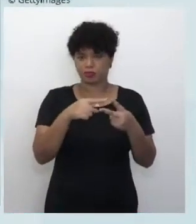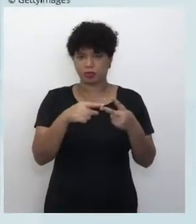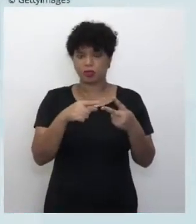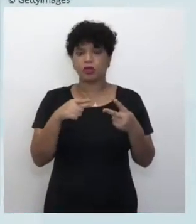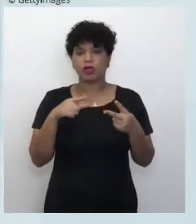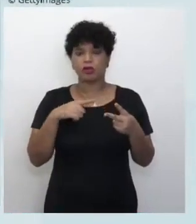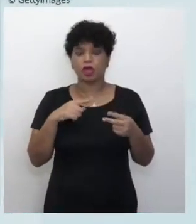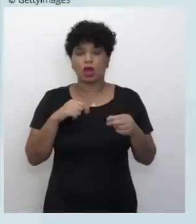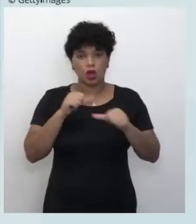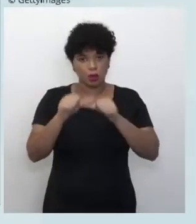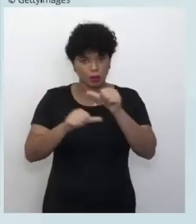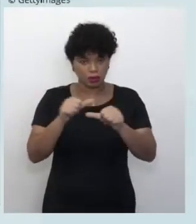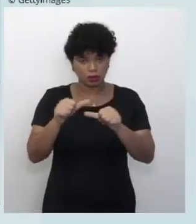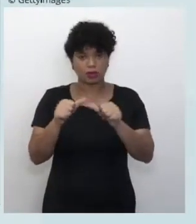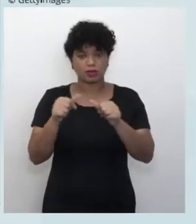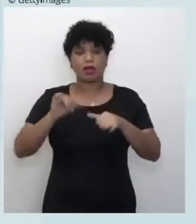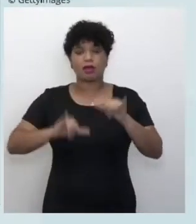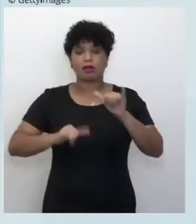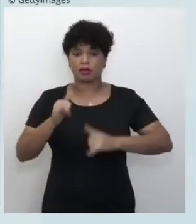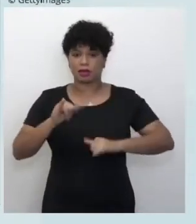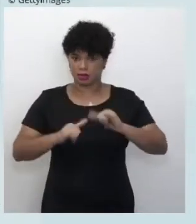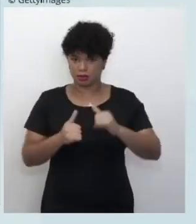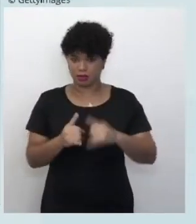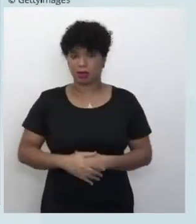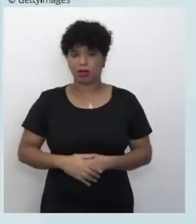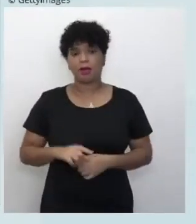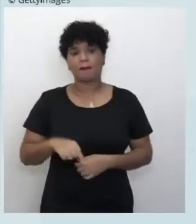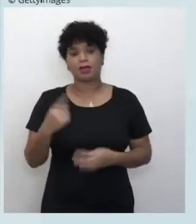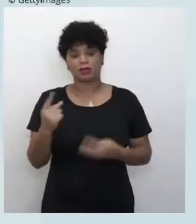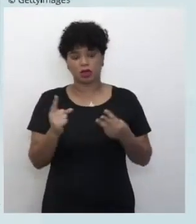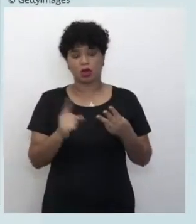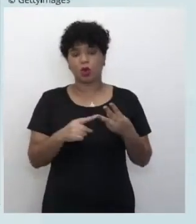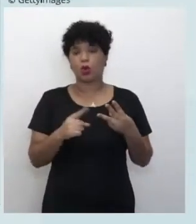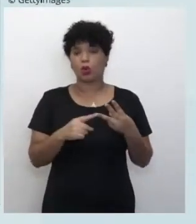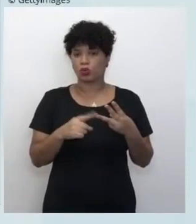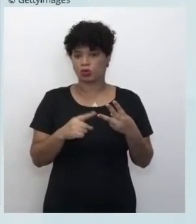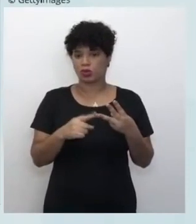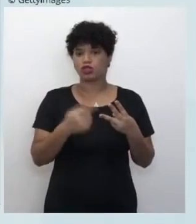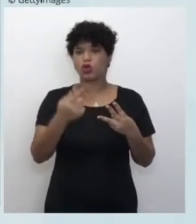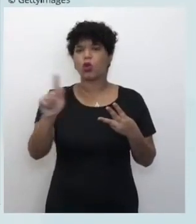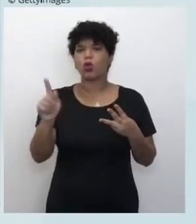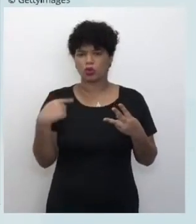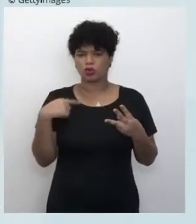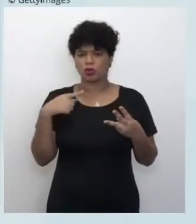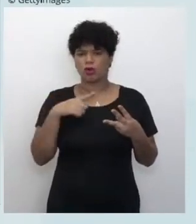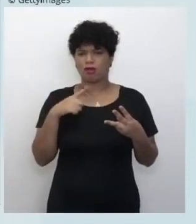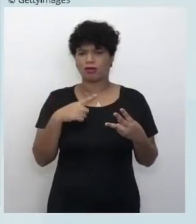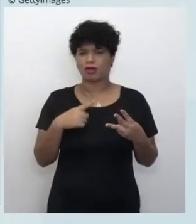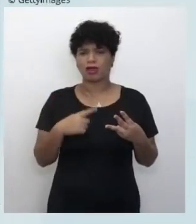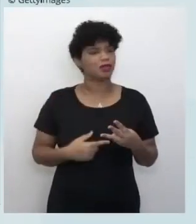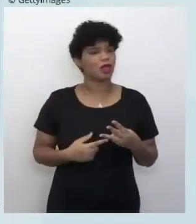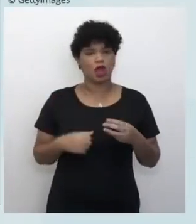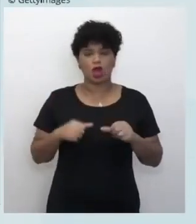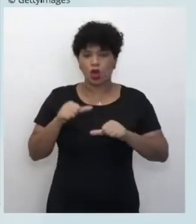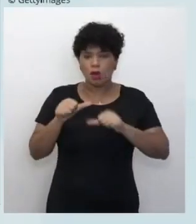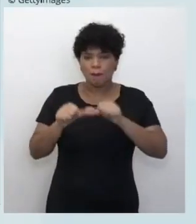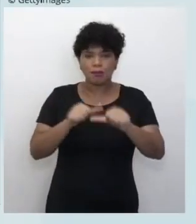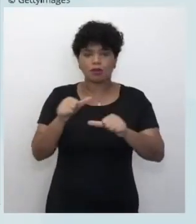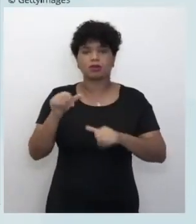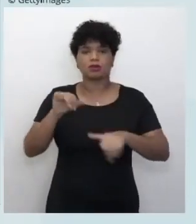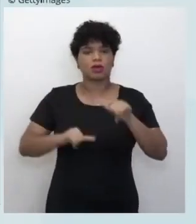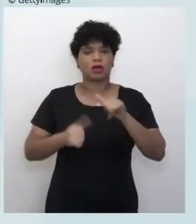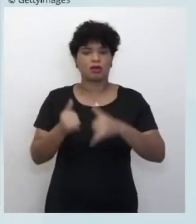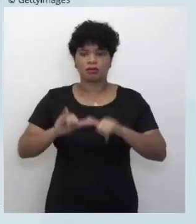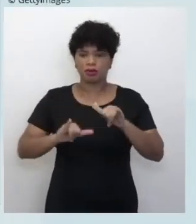temos uma transformação química, enquanto no estado, na última aqui, não está ocorrendo